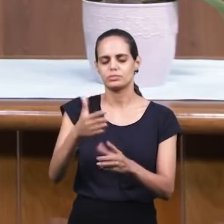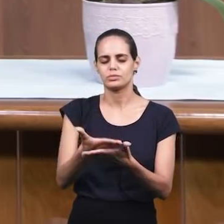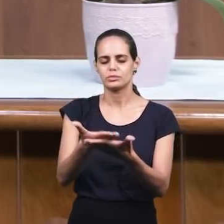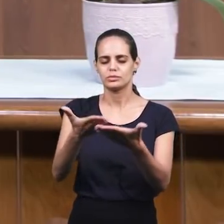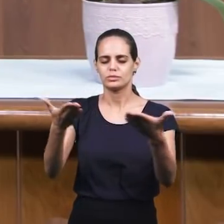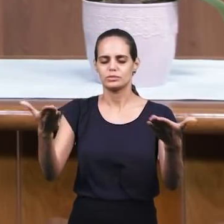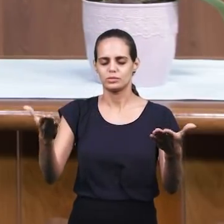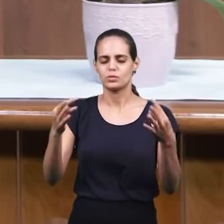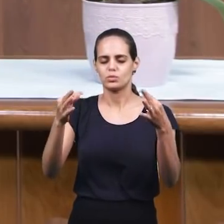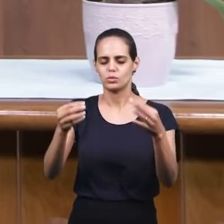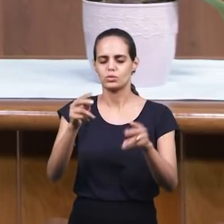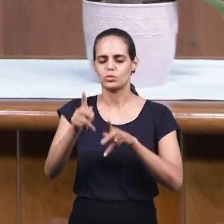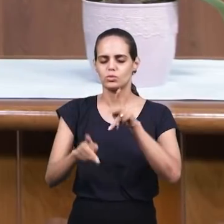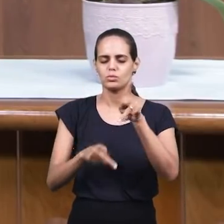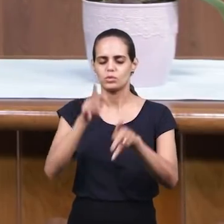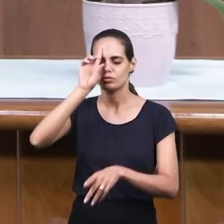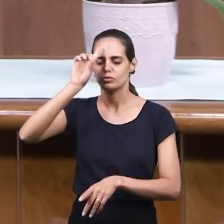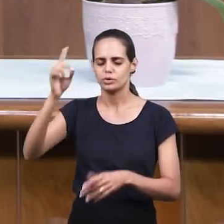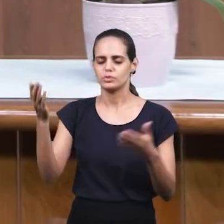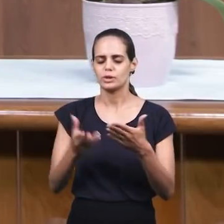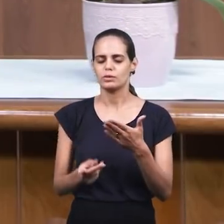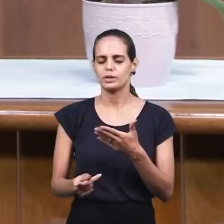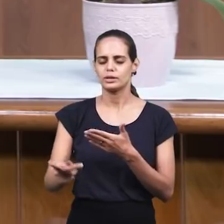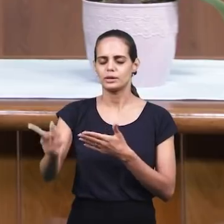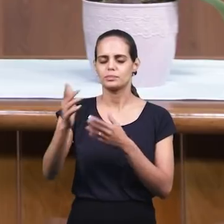vós, irmãos, e sobre todo o povo de Deus, desde agora e para